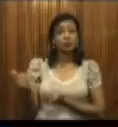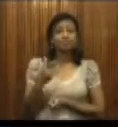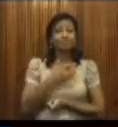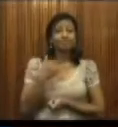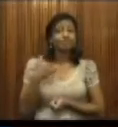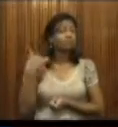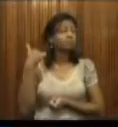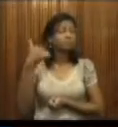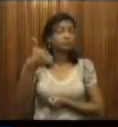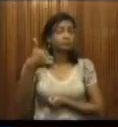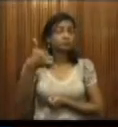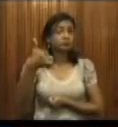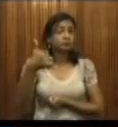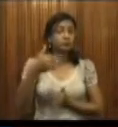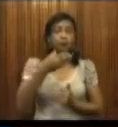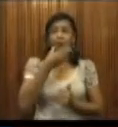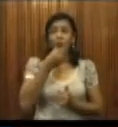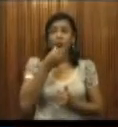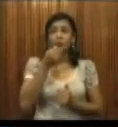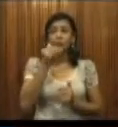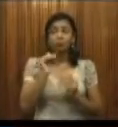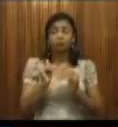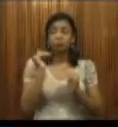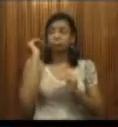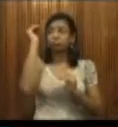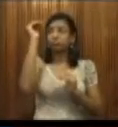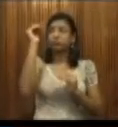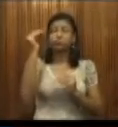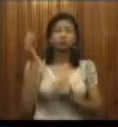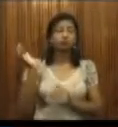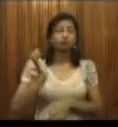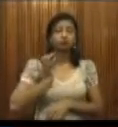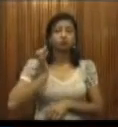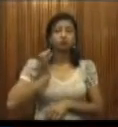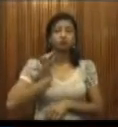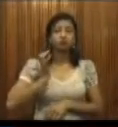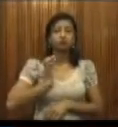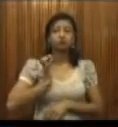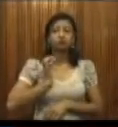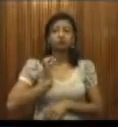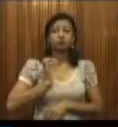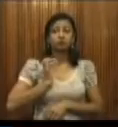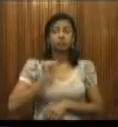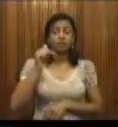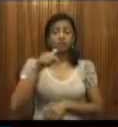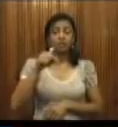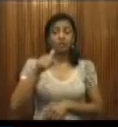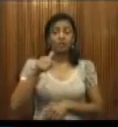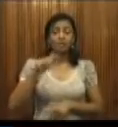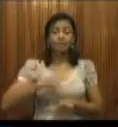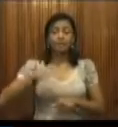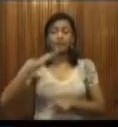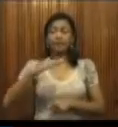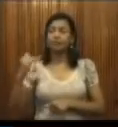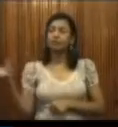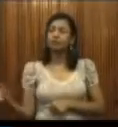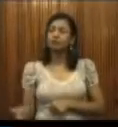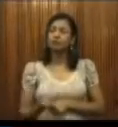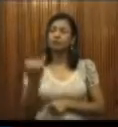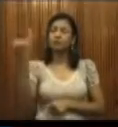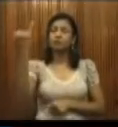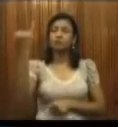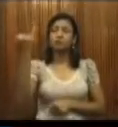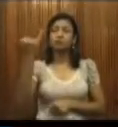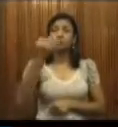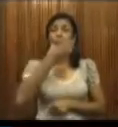hipotética que eu descrevi a pergunta seja importante, nesse caso se torna mais importante ainda. É um homem jovem que tem toda uma